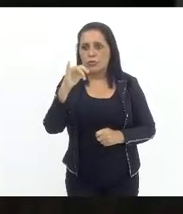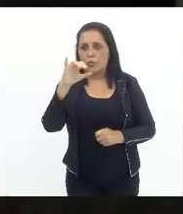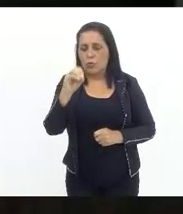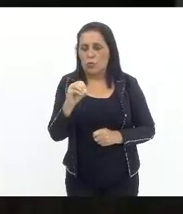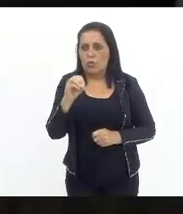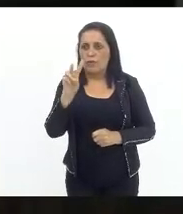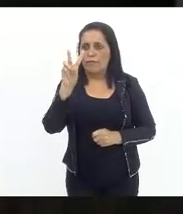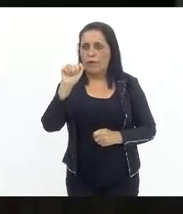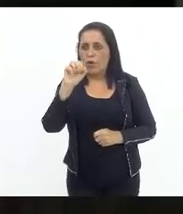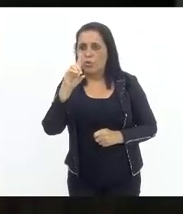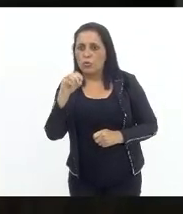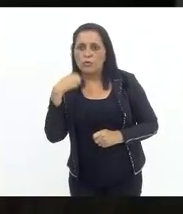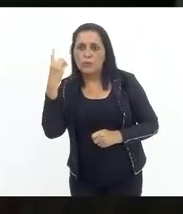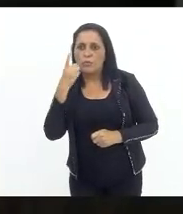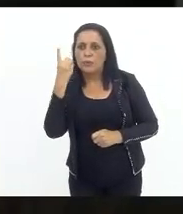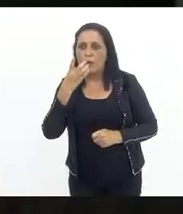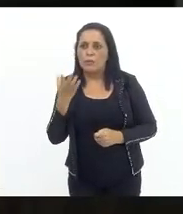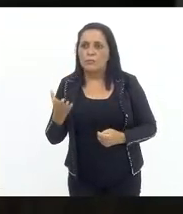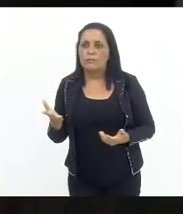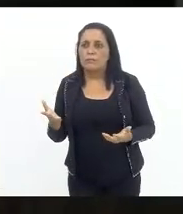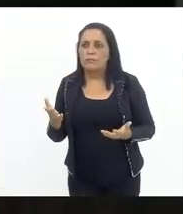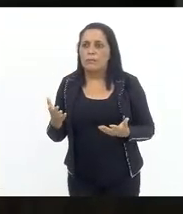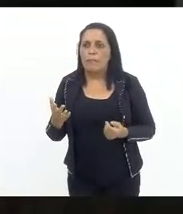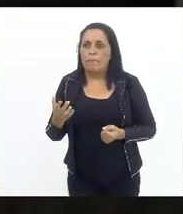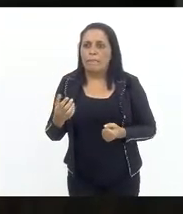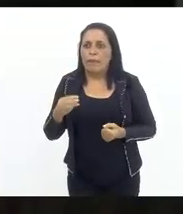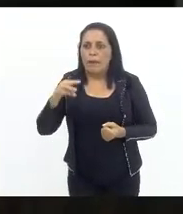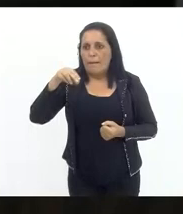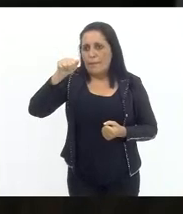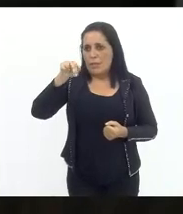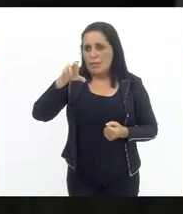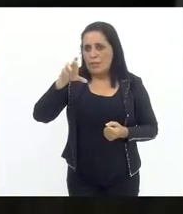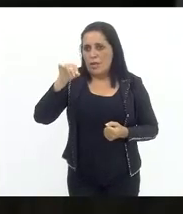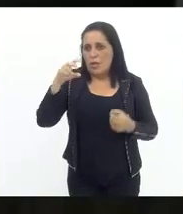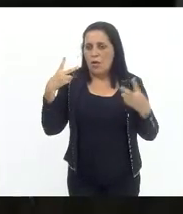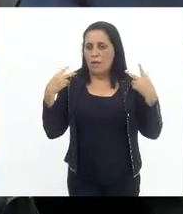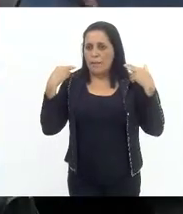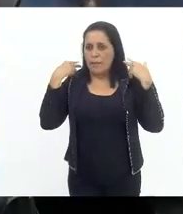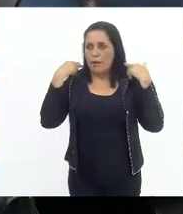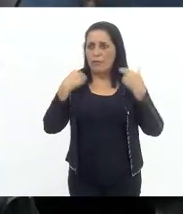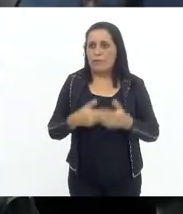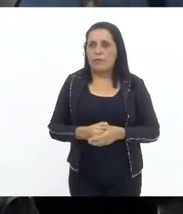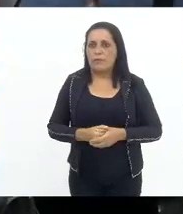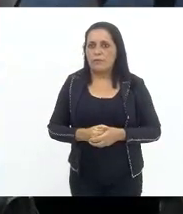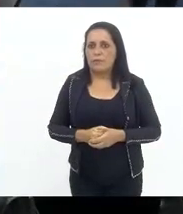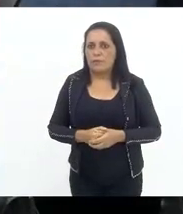Chico Machado. Deputado Marcelo Cabeleireiro.